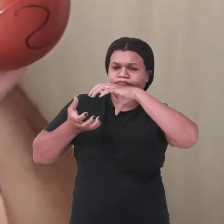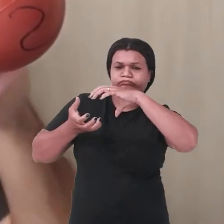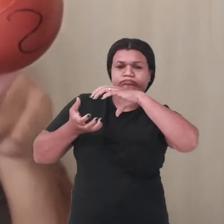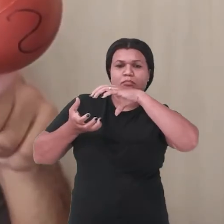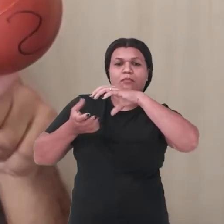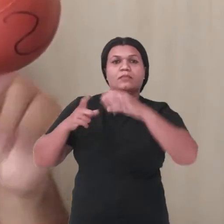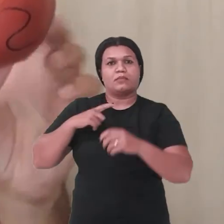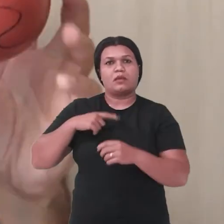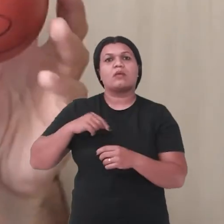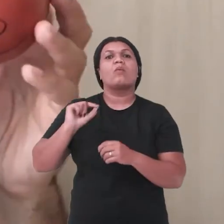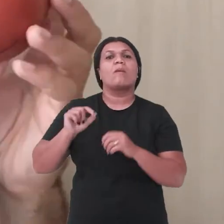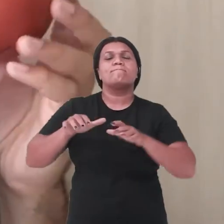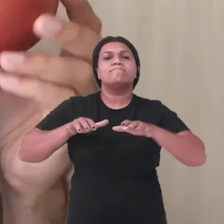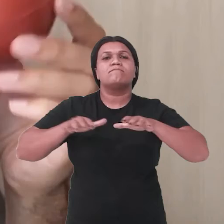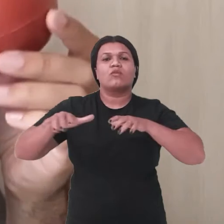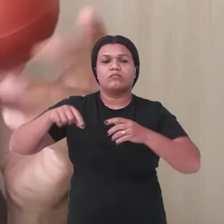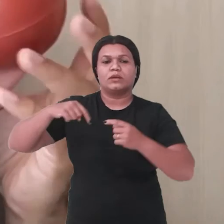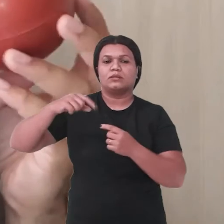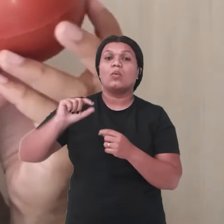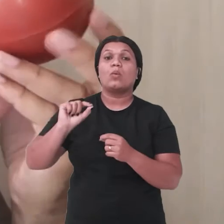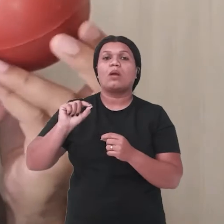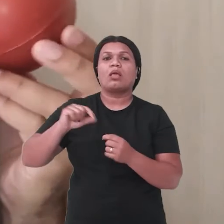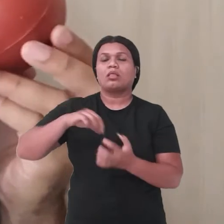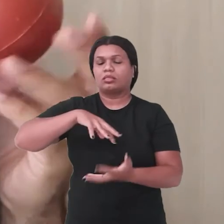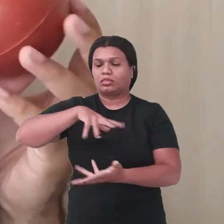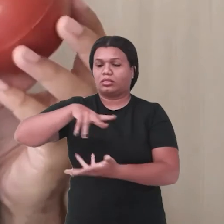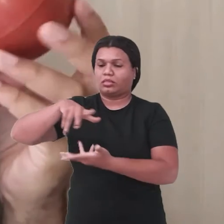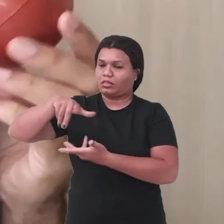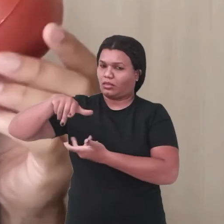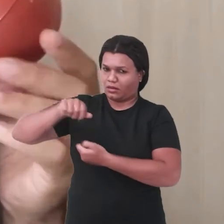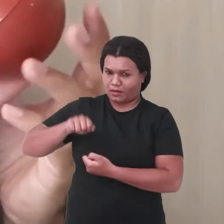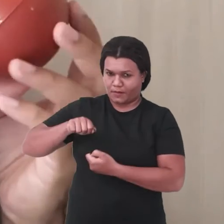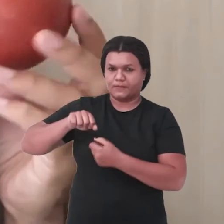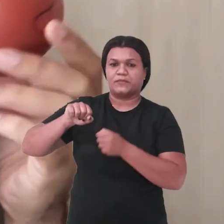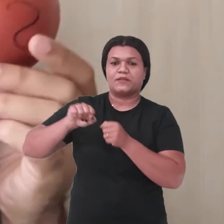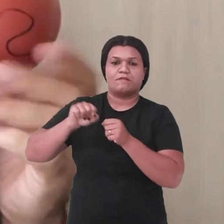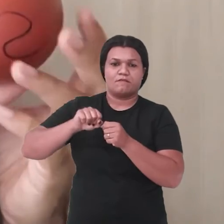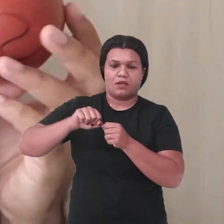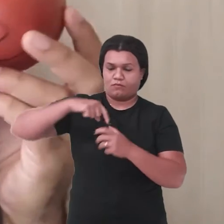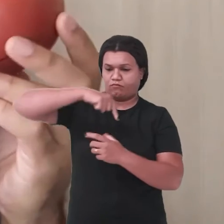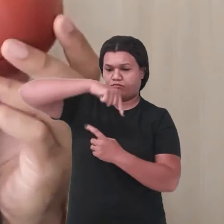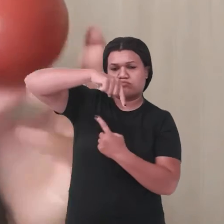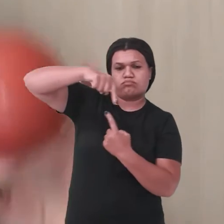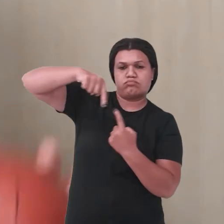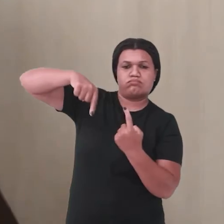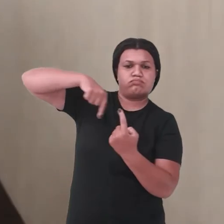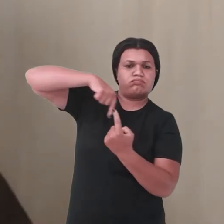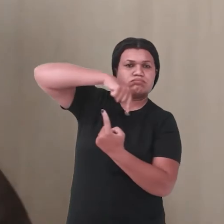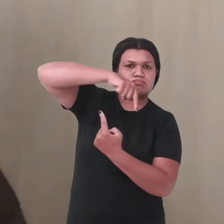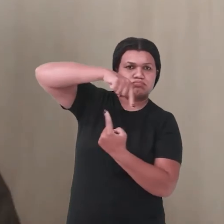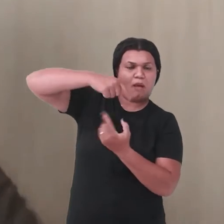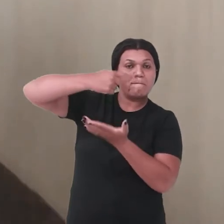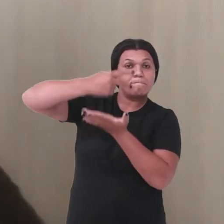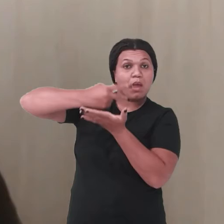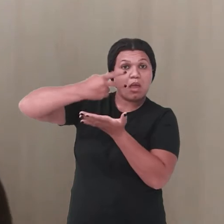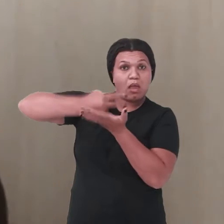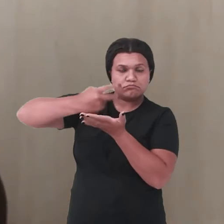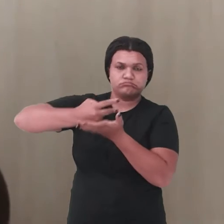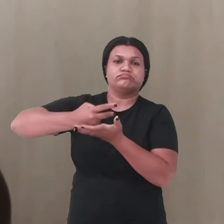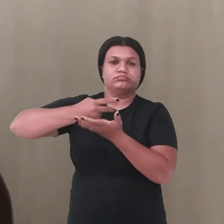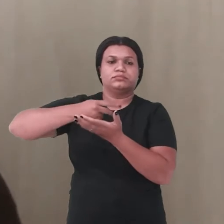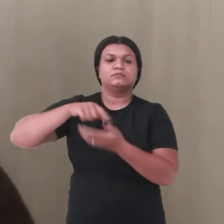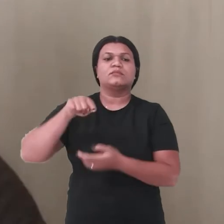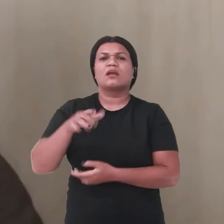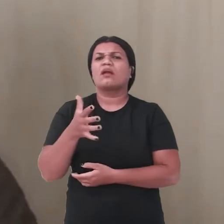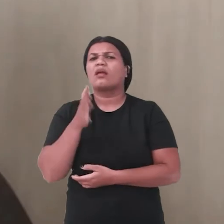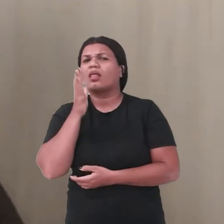determinada inclinação. E o movimento de rotação é o movimento que a Terra faz aí então em torno do seu próprio eixo. Esse